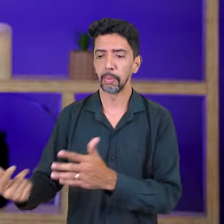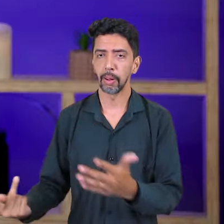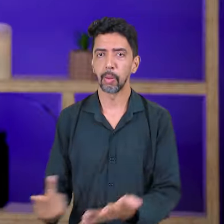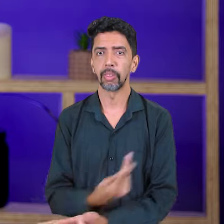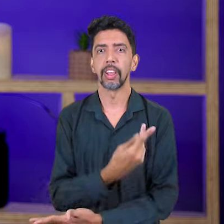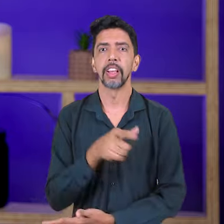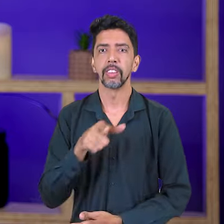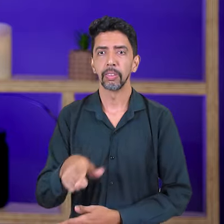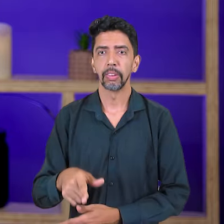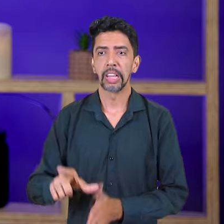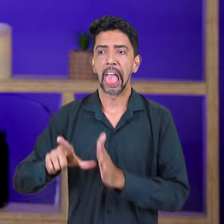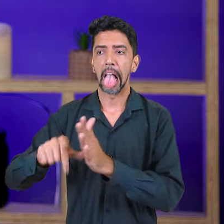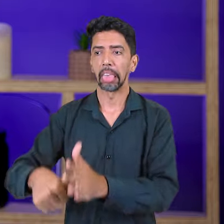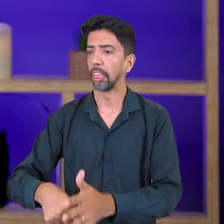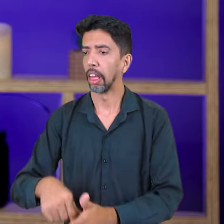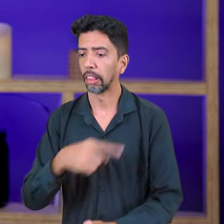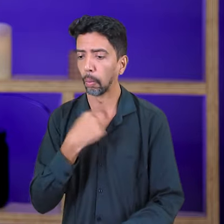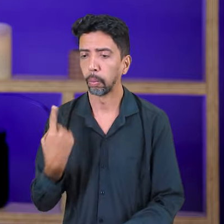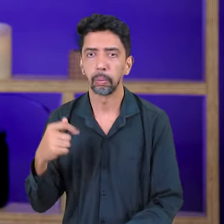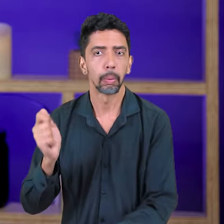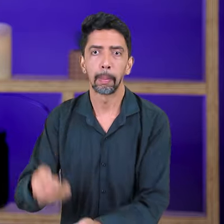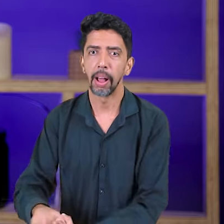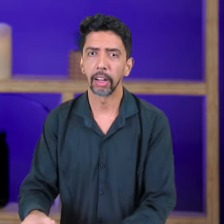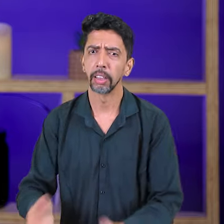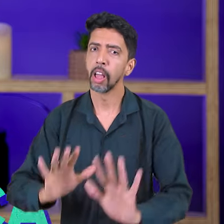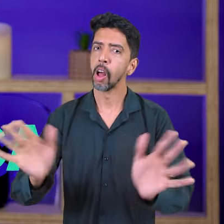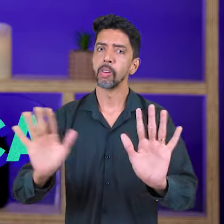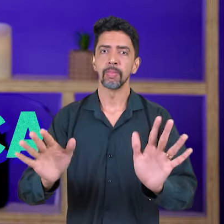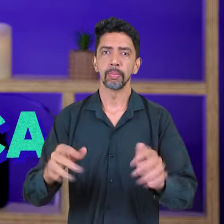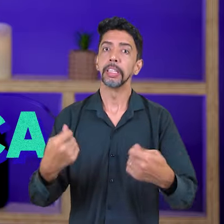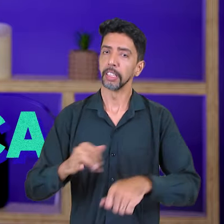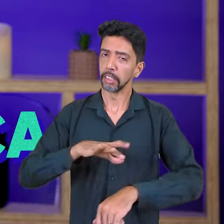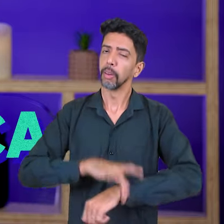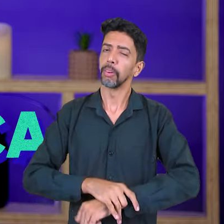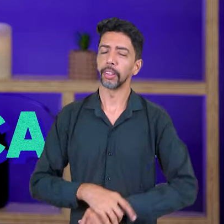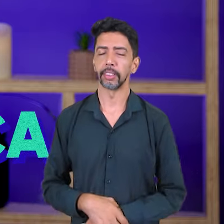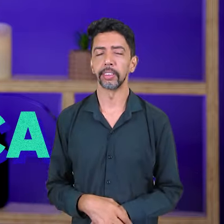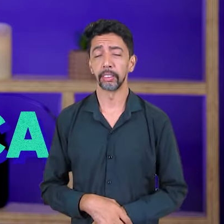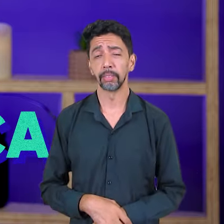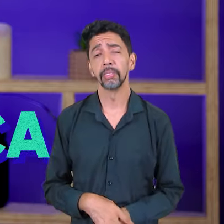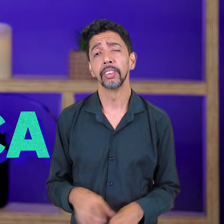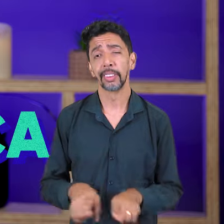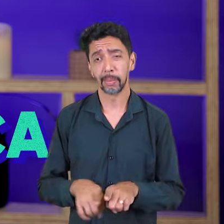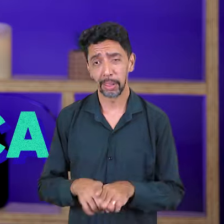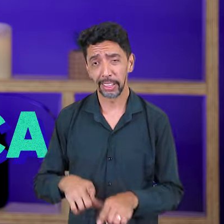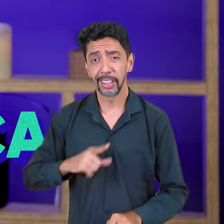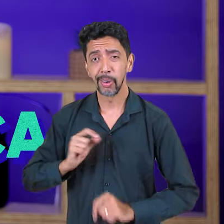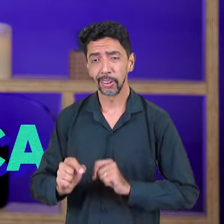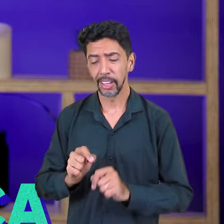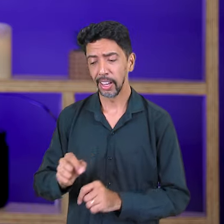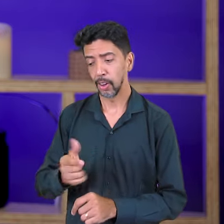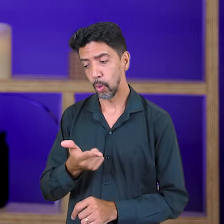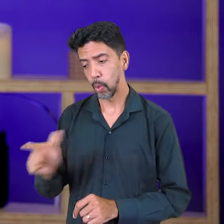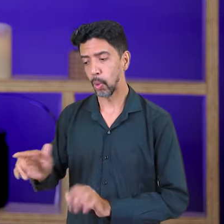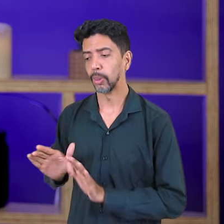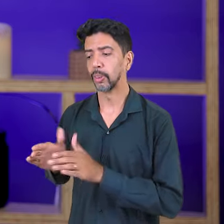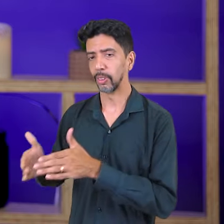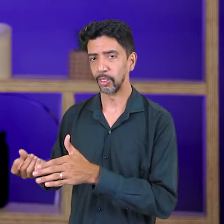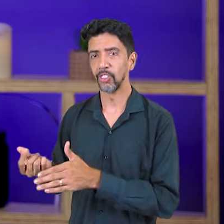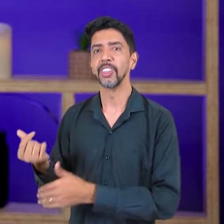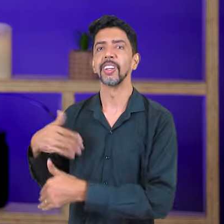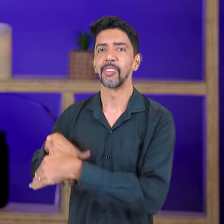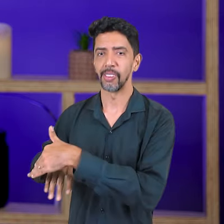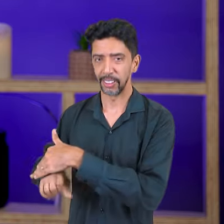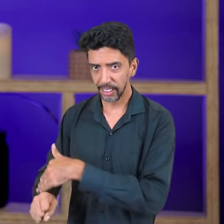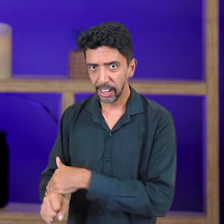importante que você Garanta isso e ter uma reserva estratégica lá para caso tenha alguma oscilação na